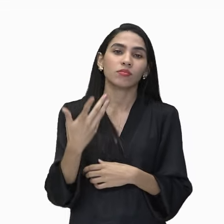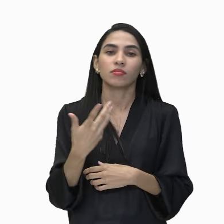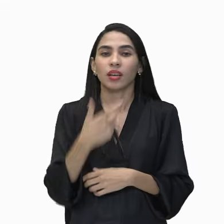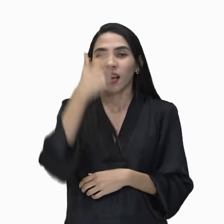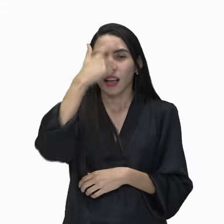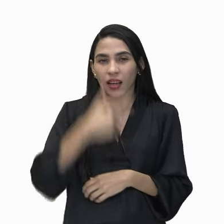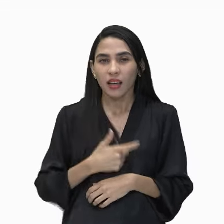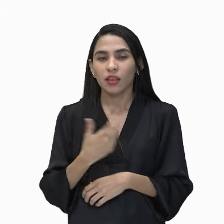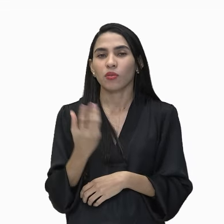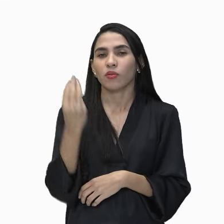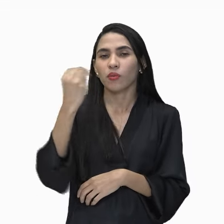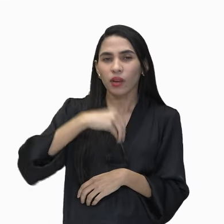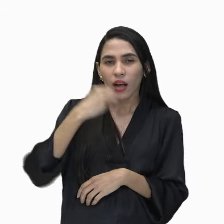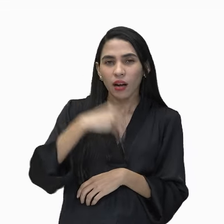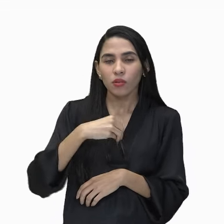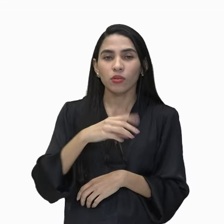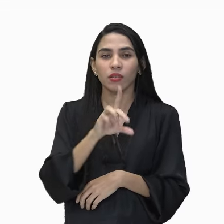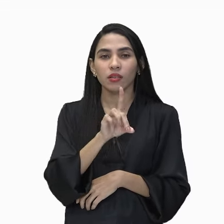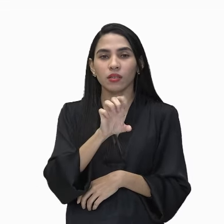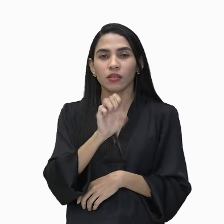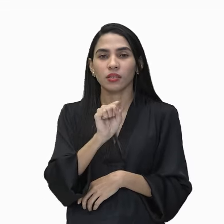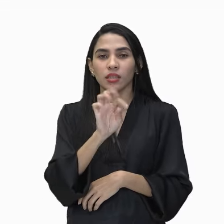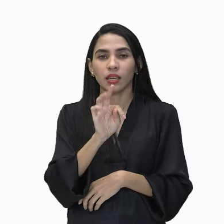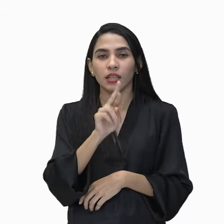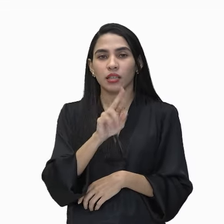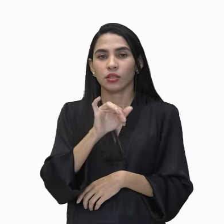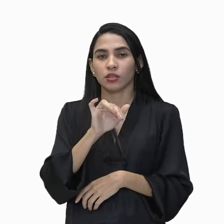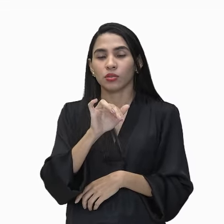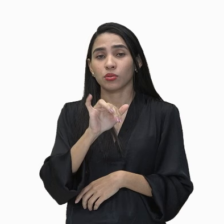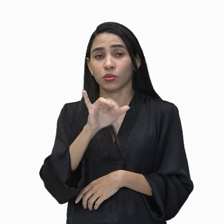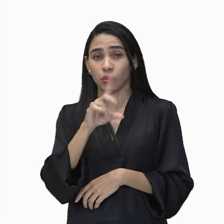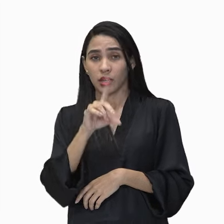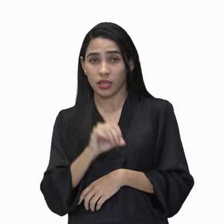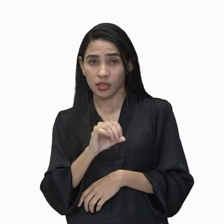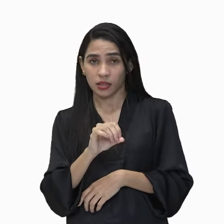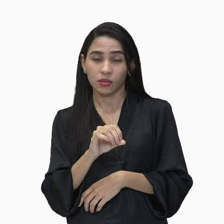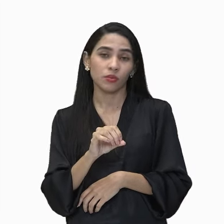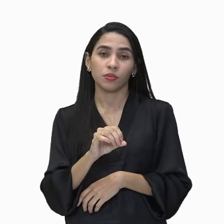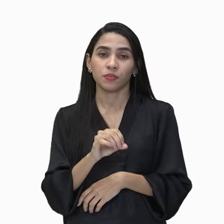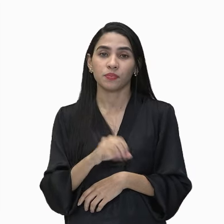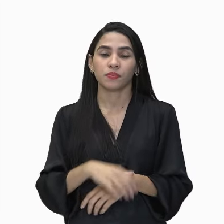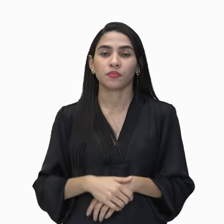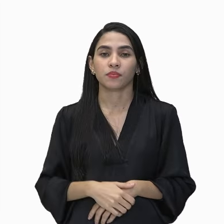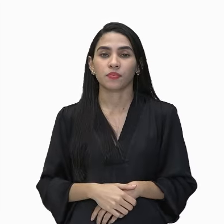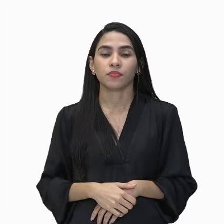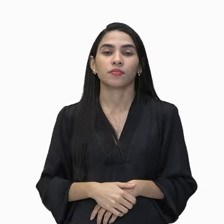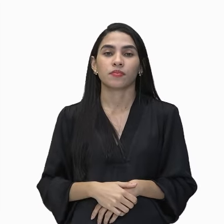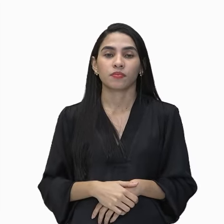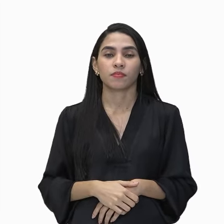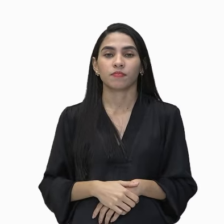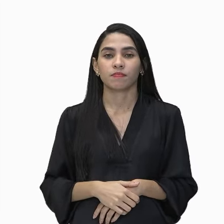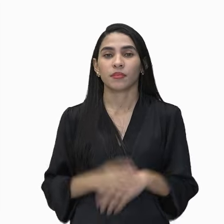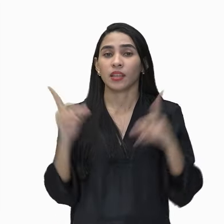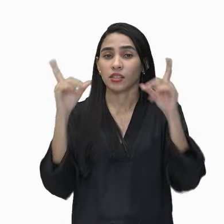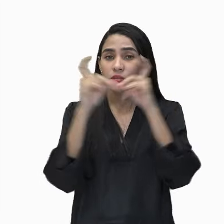eu se torna destruído, arruinado, dissolvido nas banalidades do cotidiano.